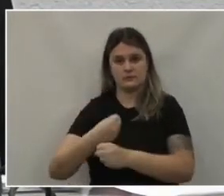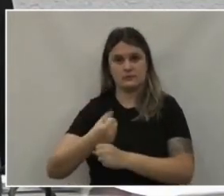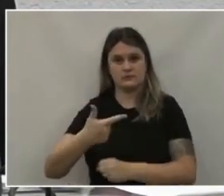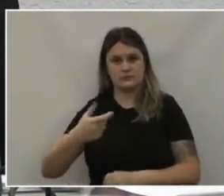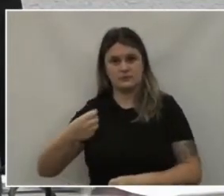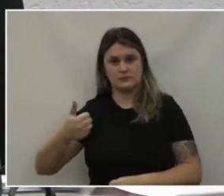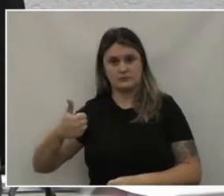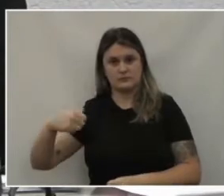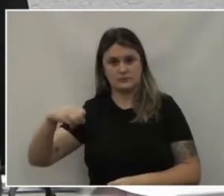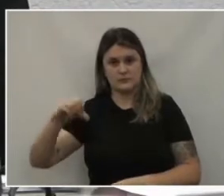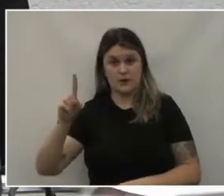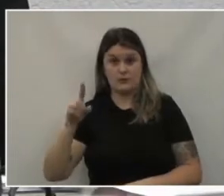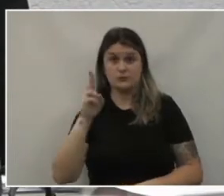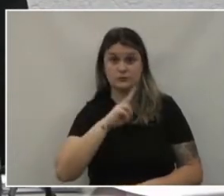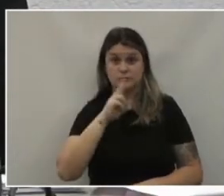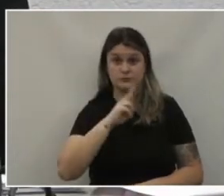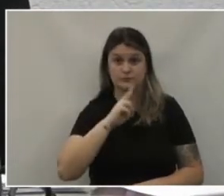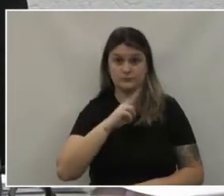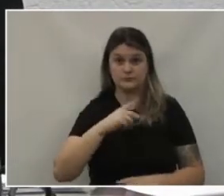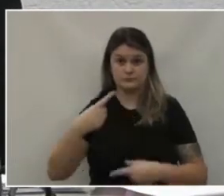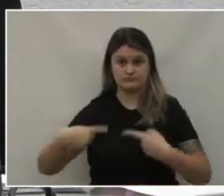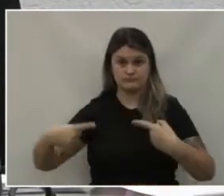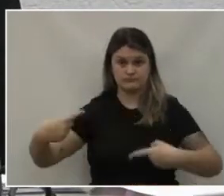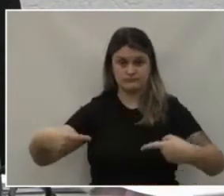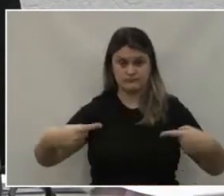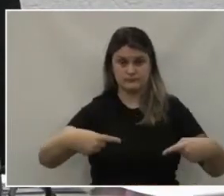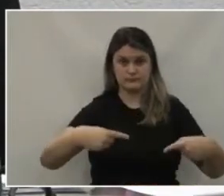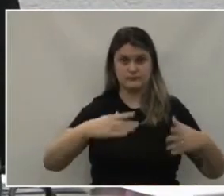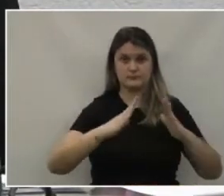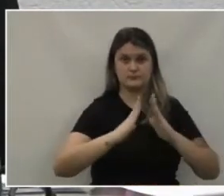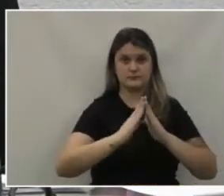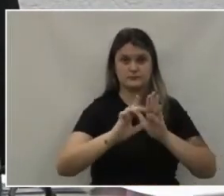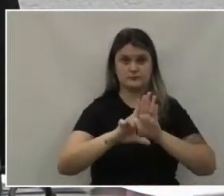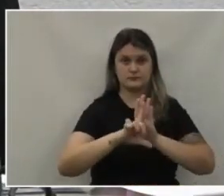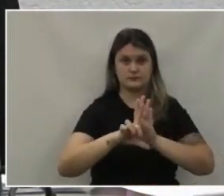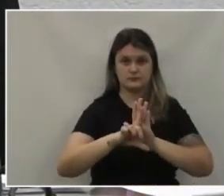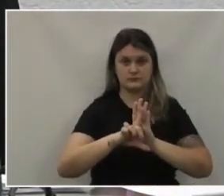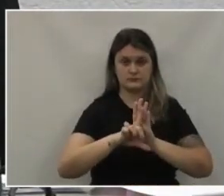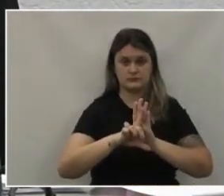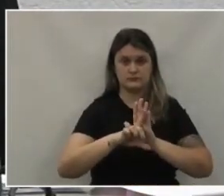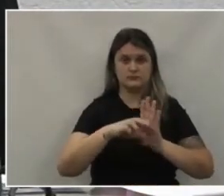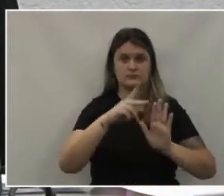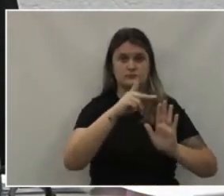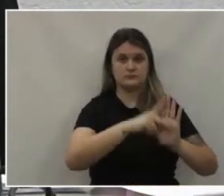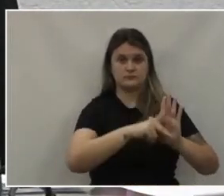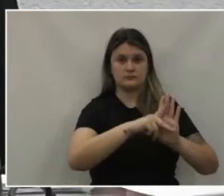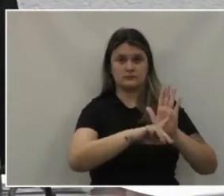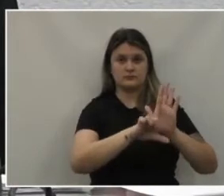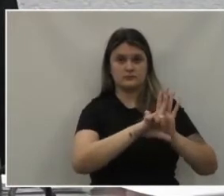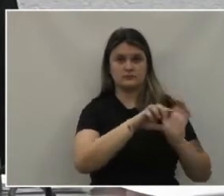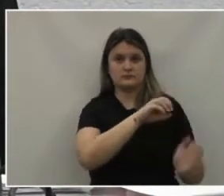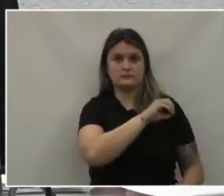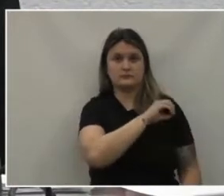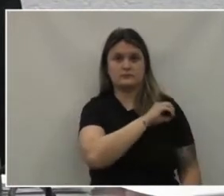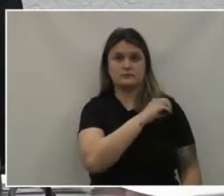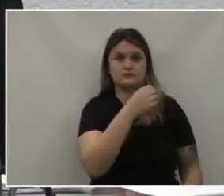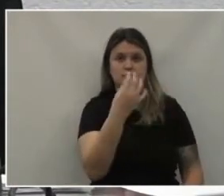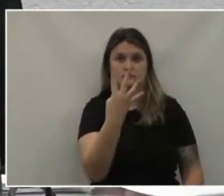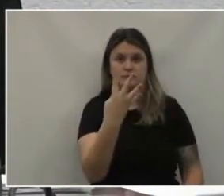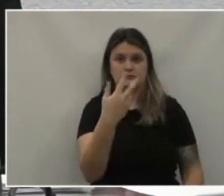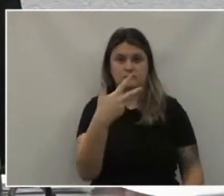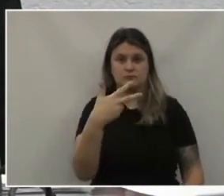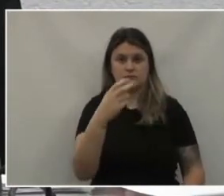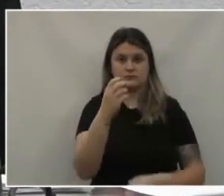43/2019 em regime de urgência. Matéria do Executivo. Projeto de lei ordinária número